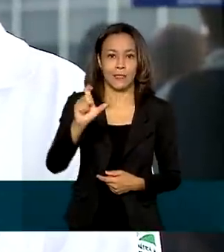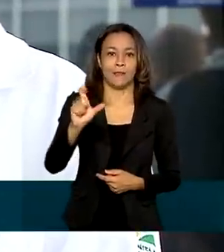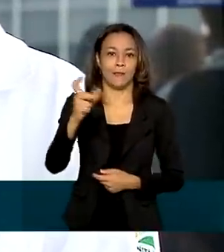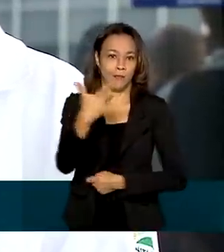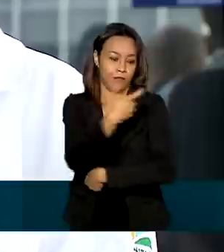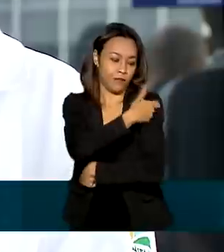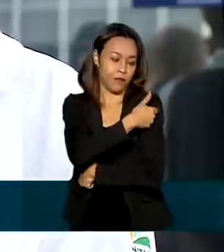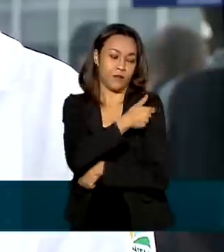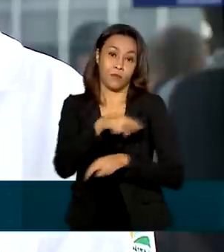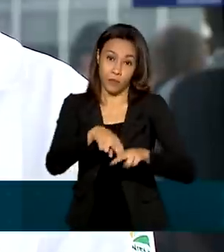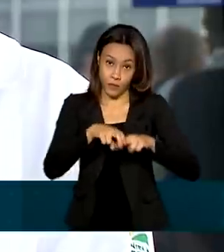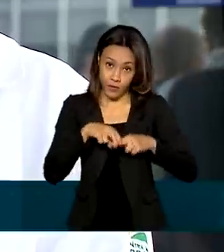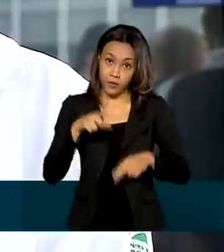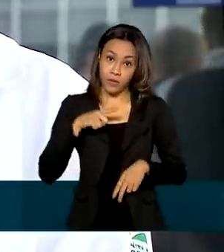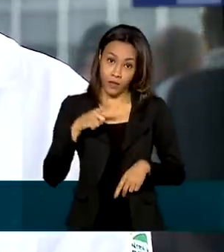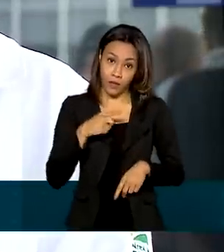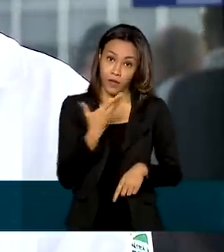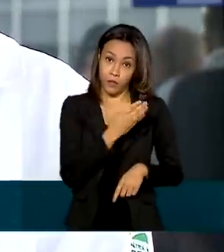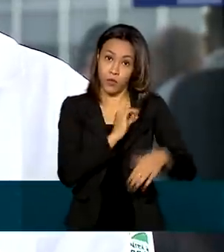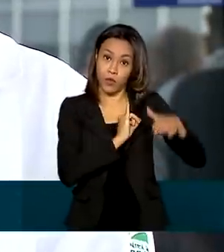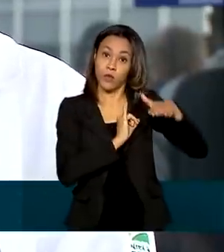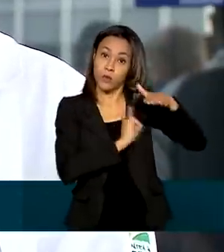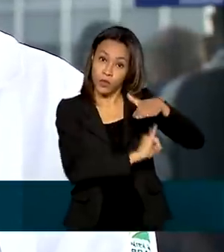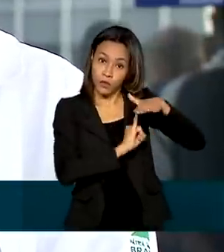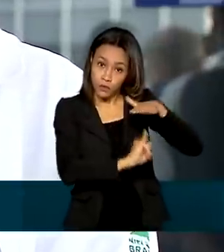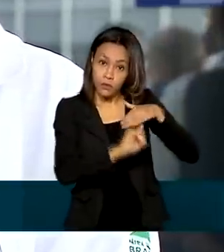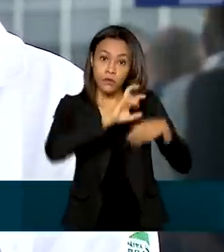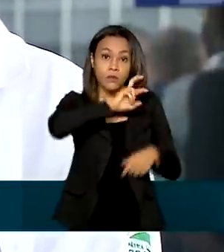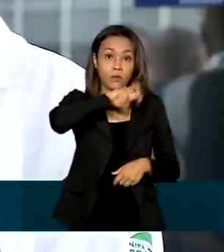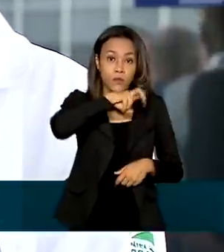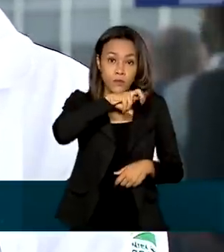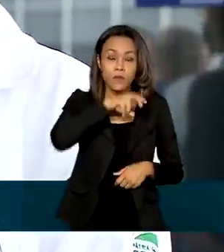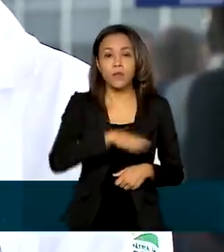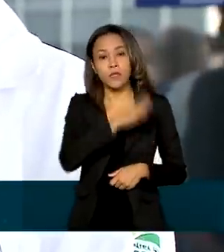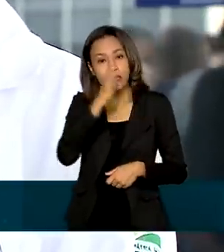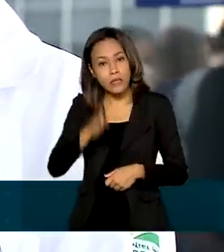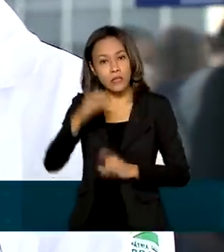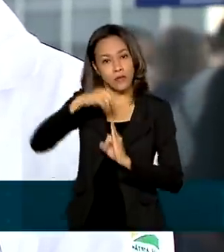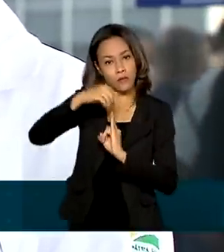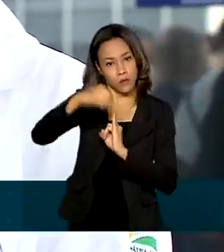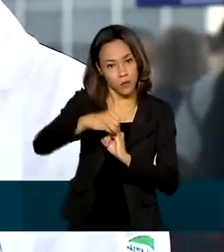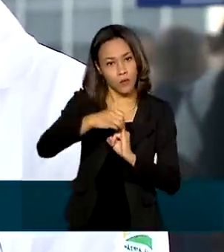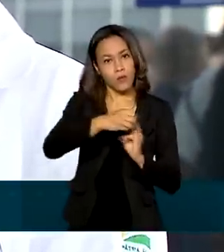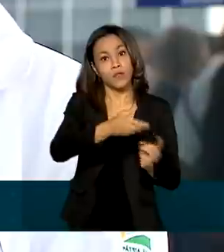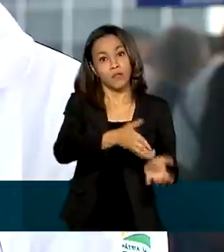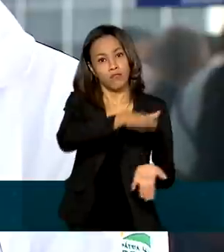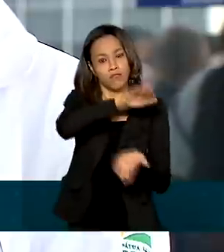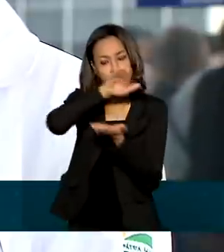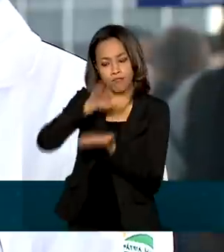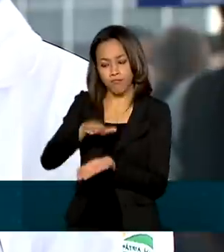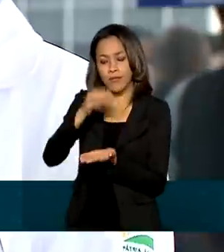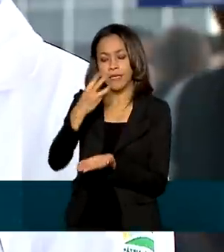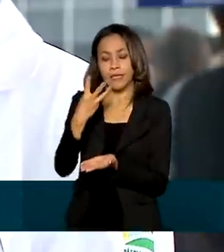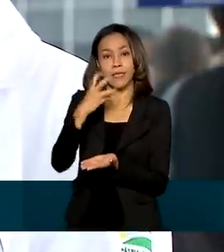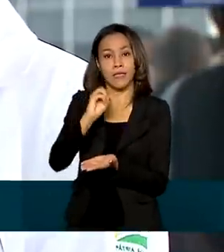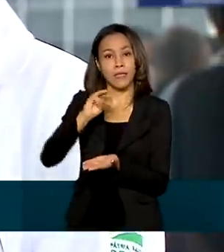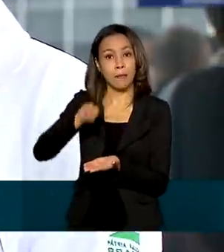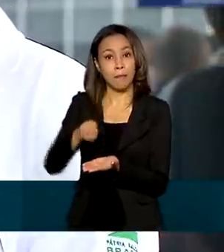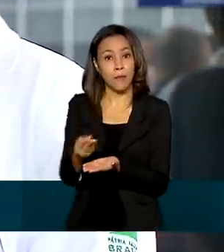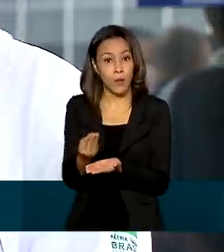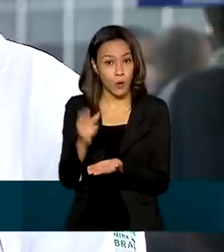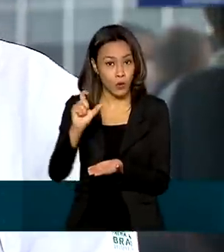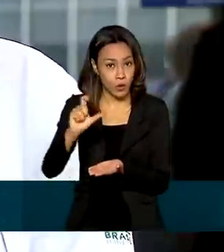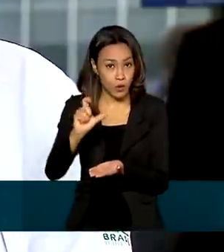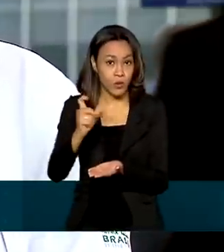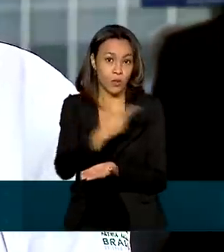a Fundação Oswaldo Cruz e o Instituto Butantan nos assegurando 30 milhões de doses no mês